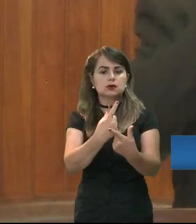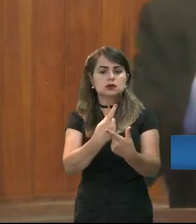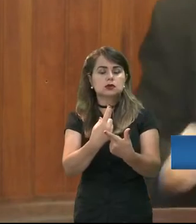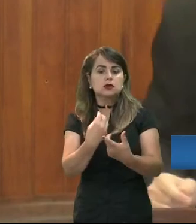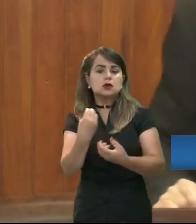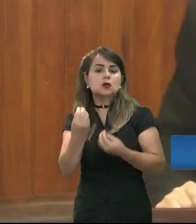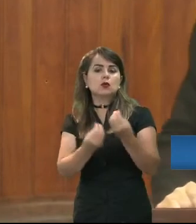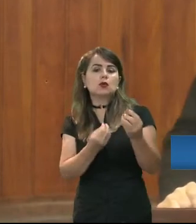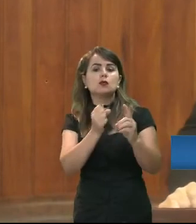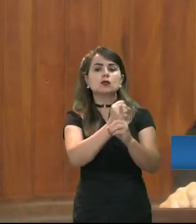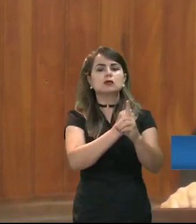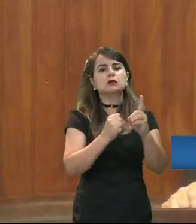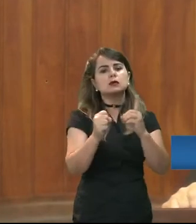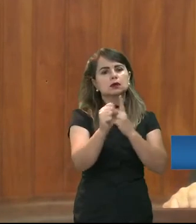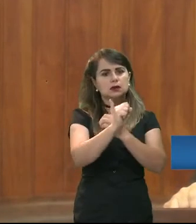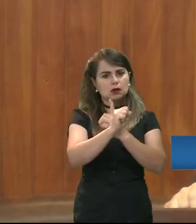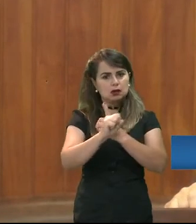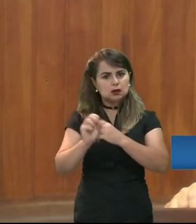da sociedade.